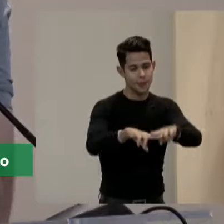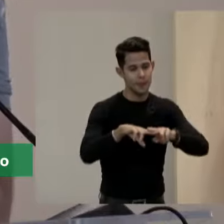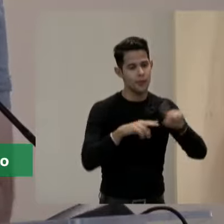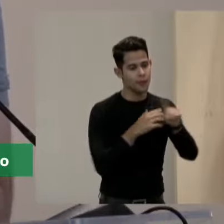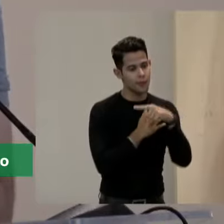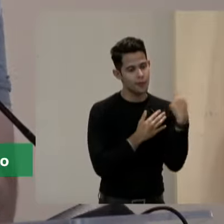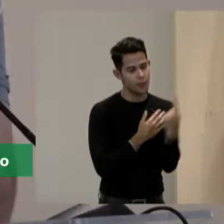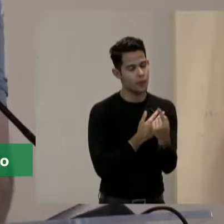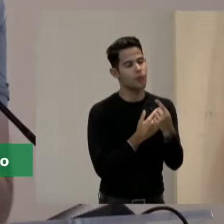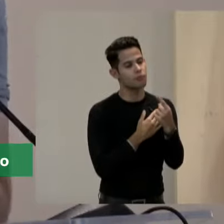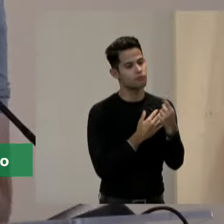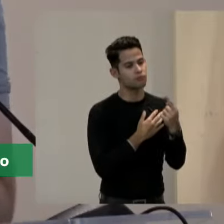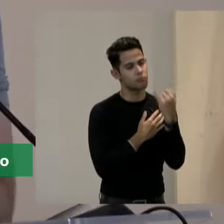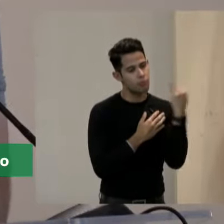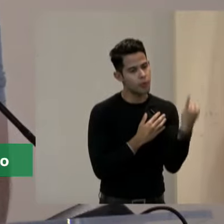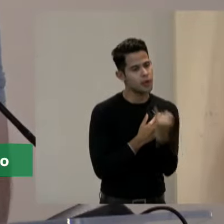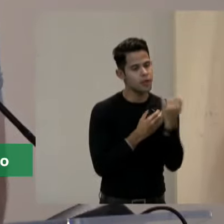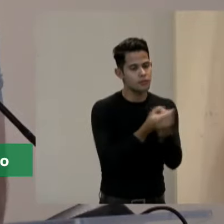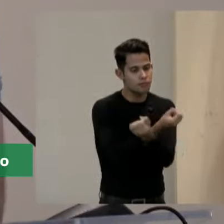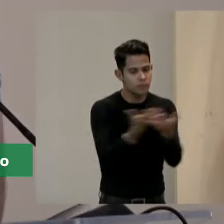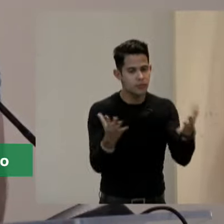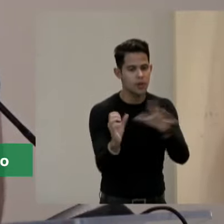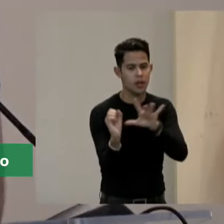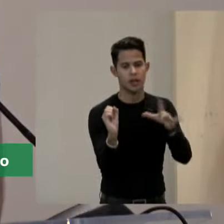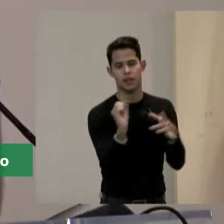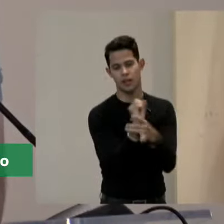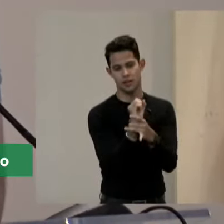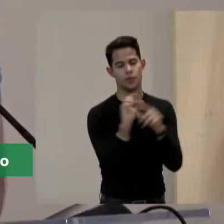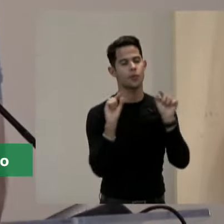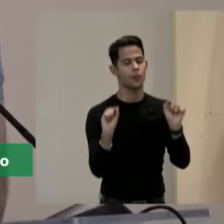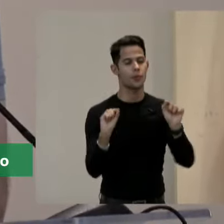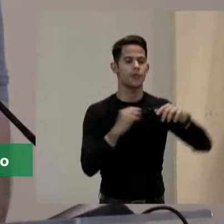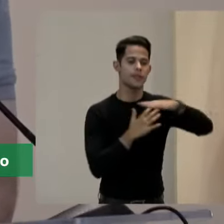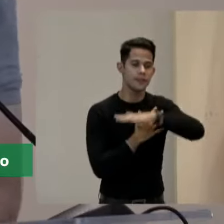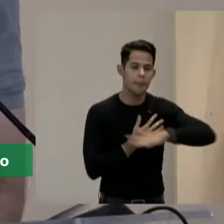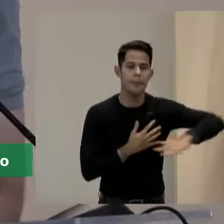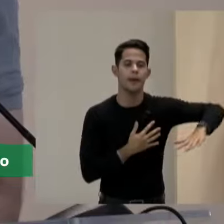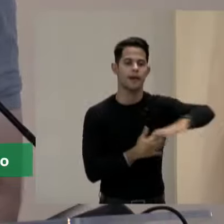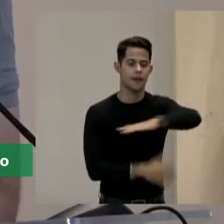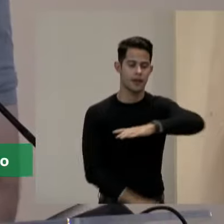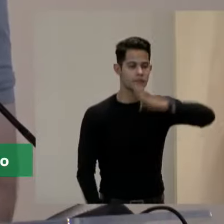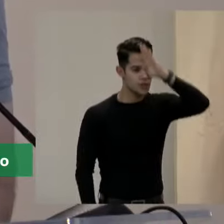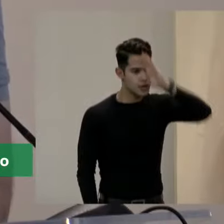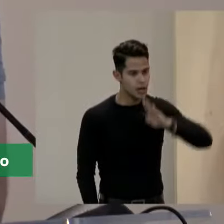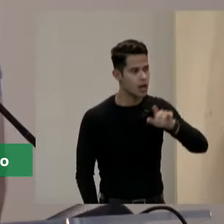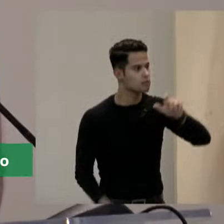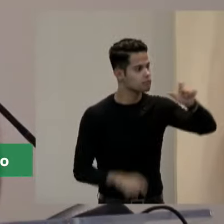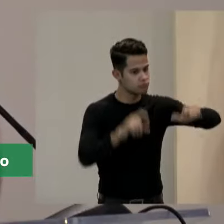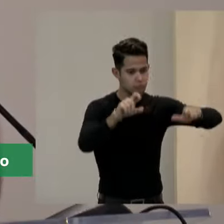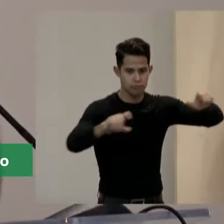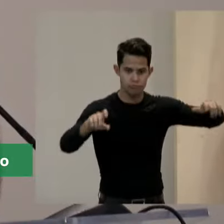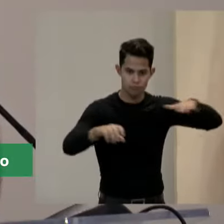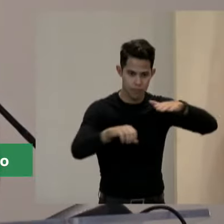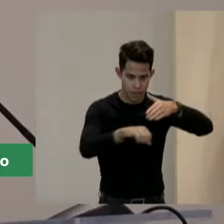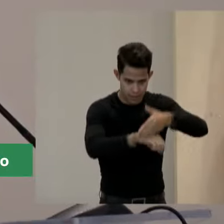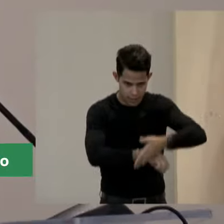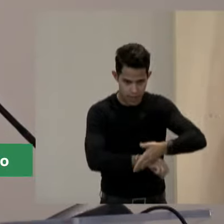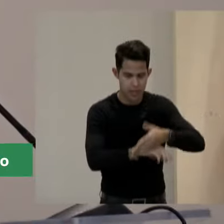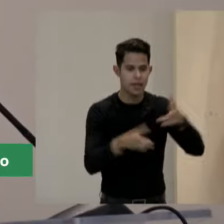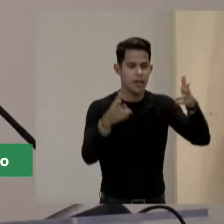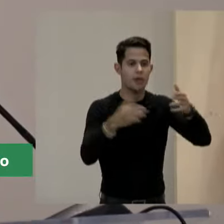garantir esses espaços gratuitos para que as pessoas tenham acesso, assim como a gente fez o ano passado